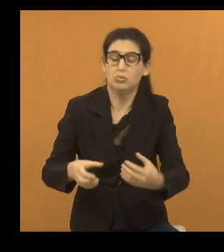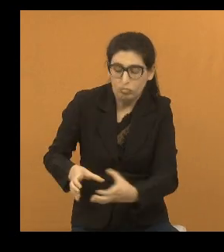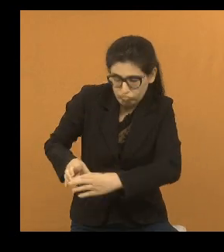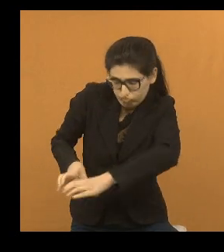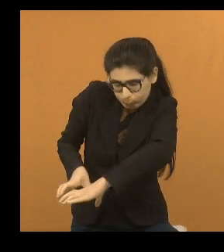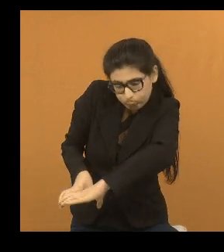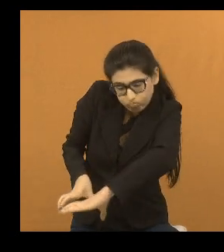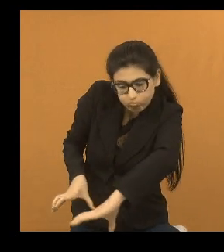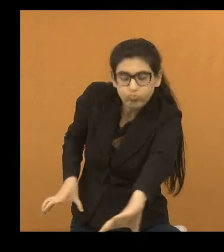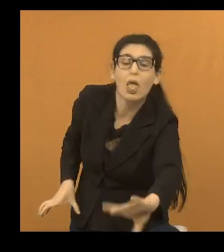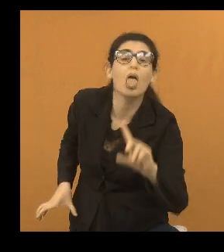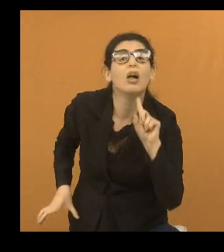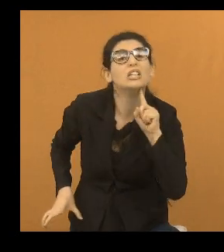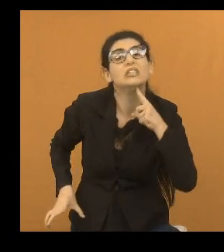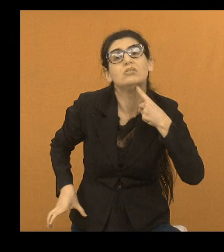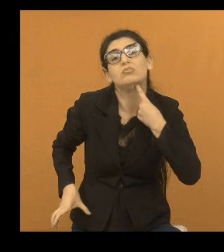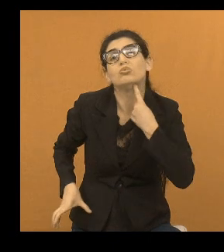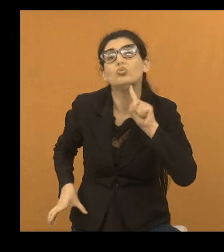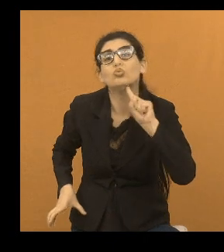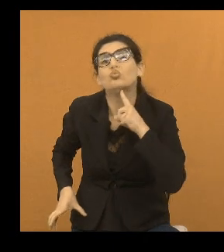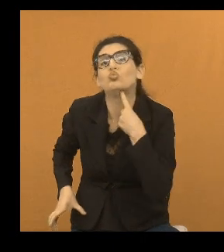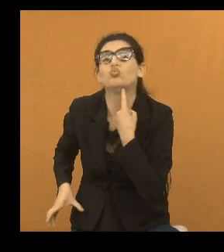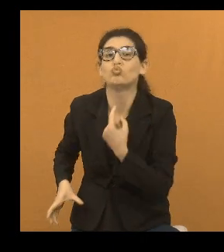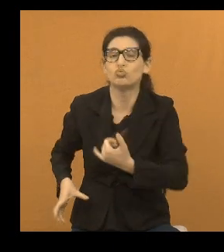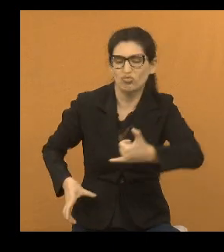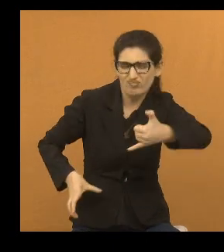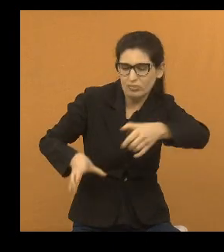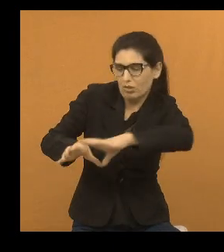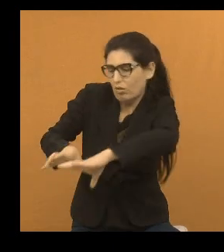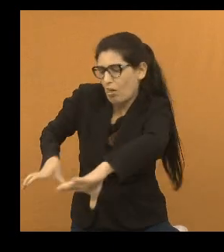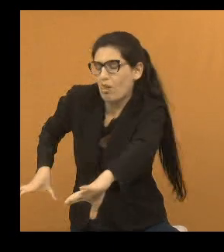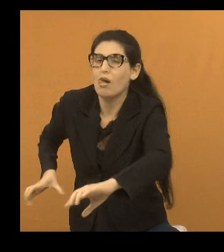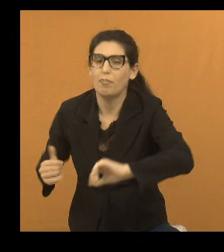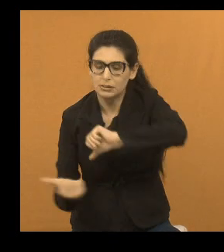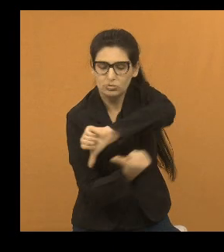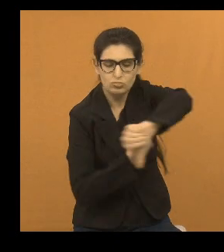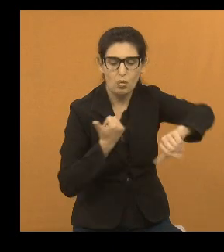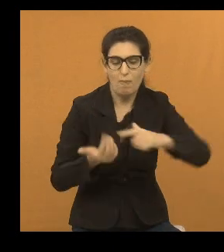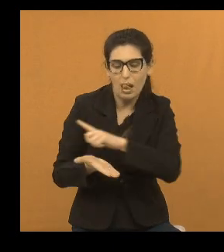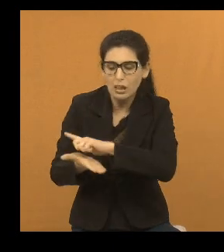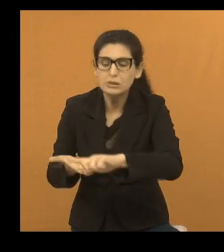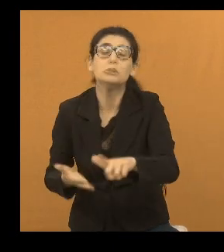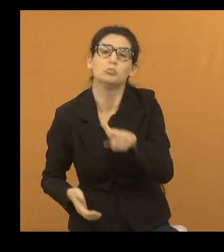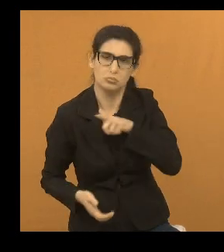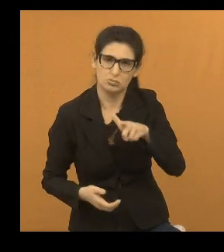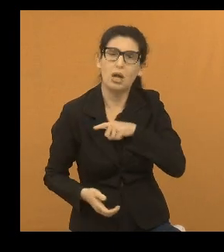áreas de proteção permanente. Próximo.